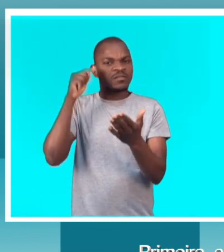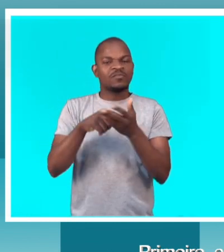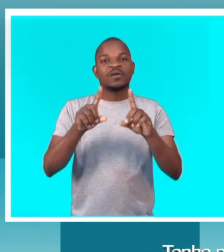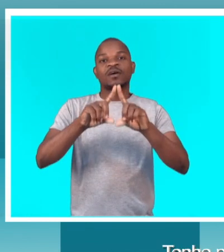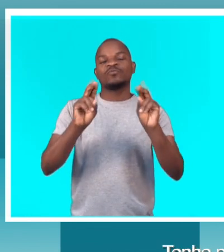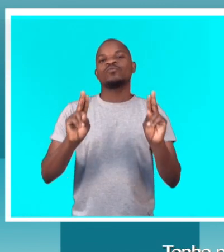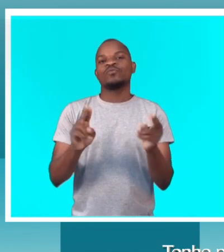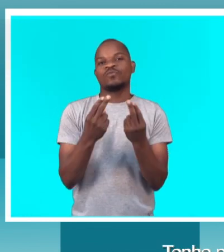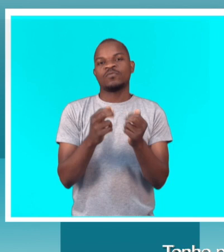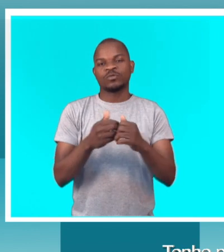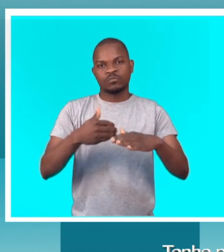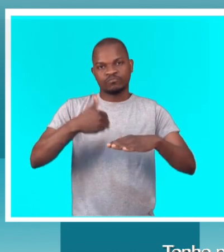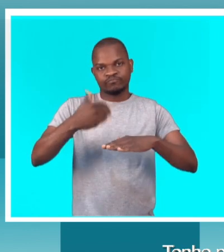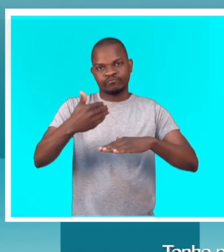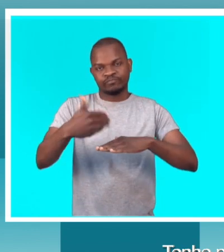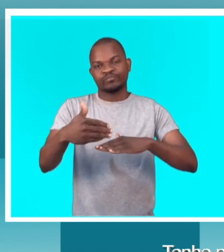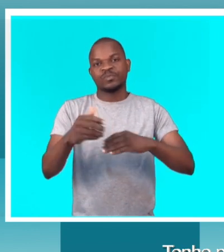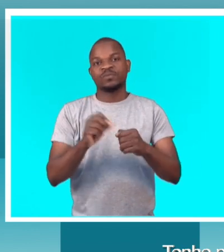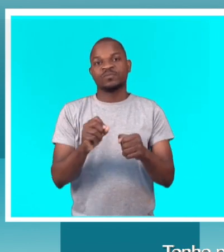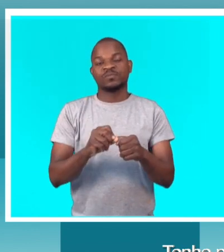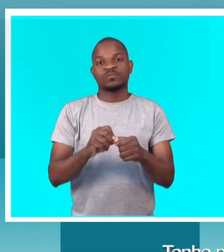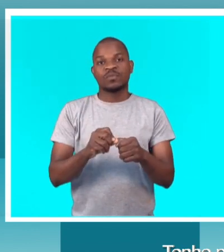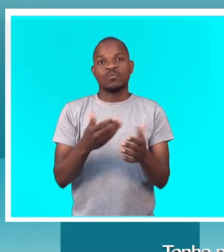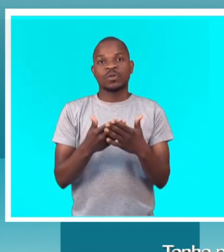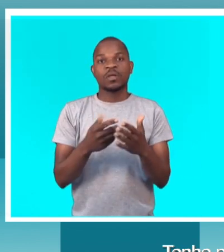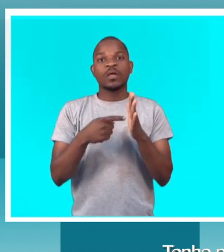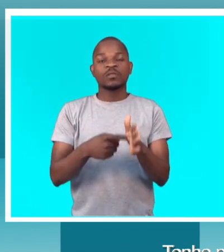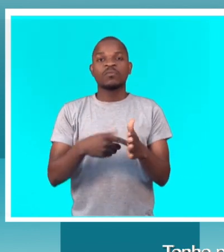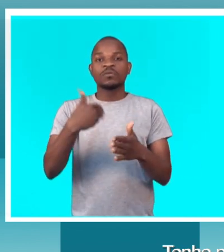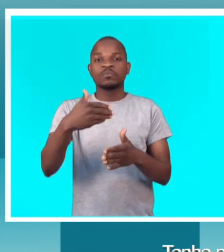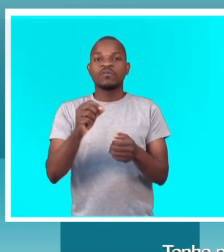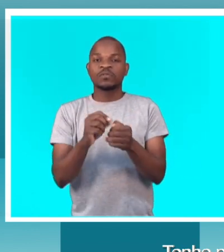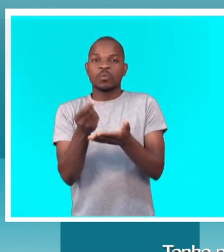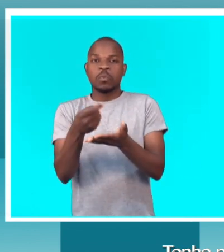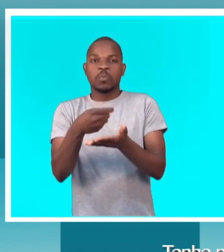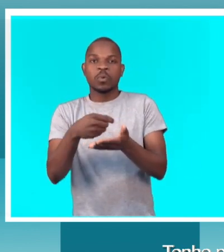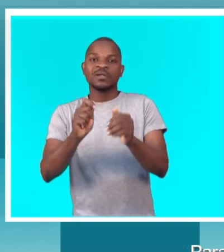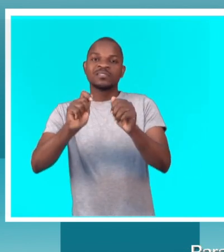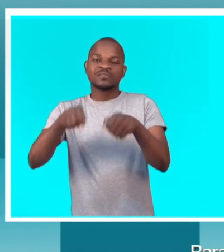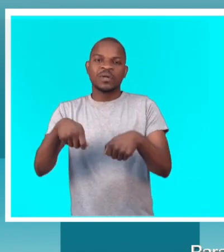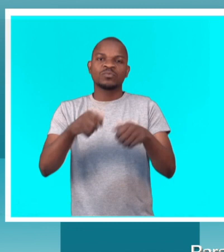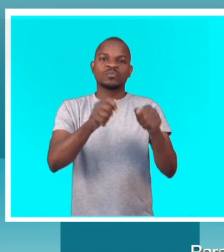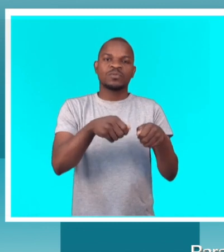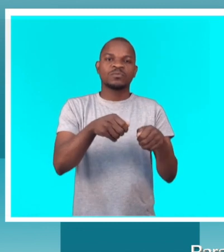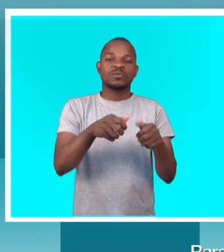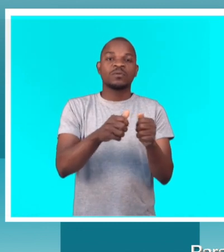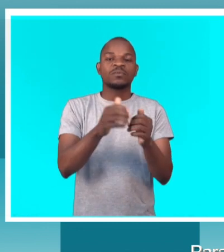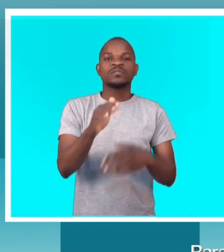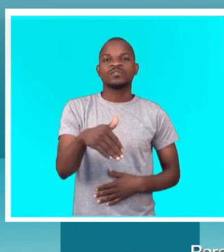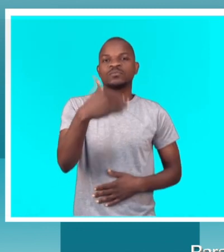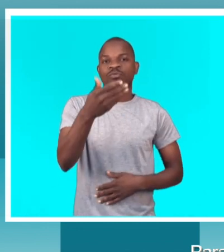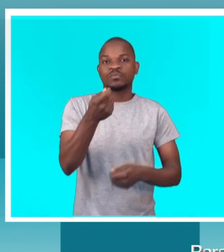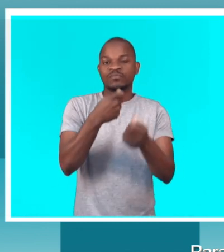recente, já tenho praticado todos os dias, porque não adianta fazer só o desenho de calçados, para poder